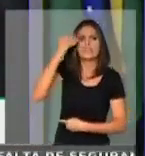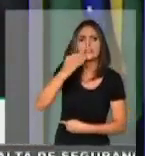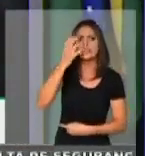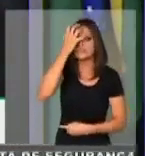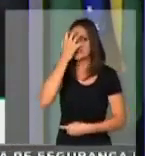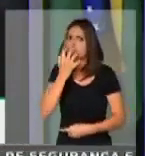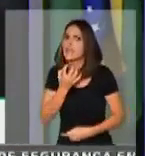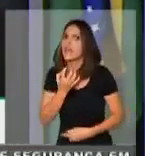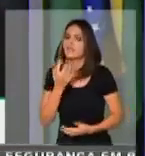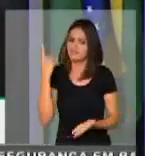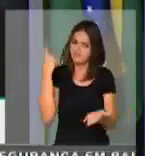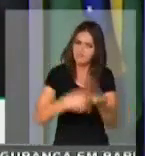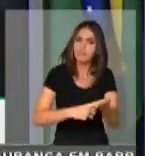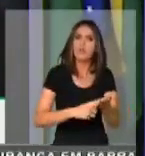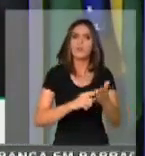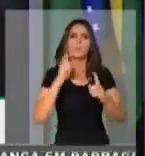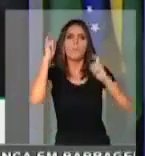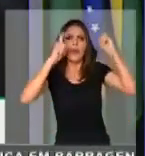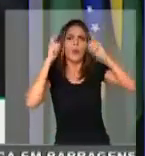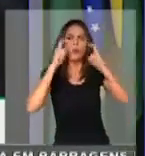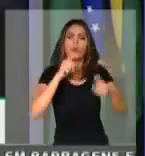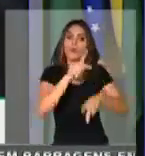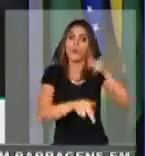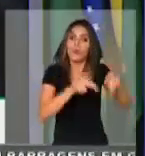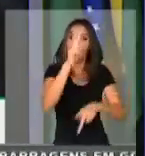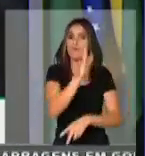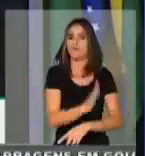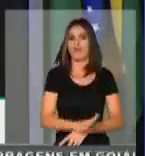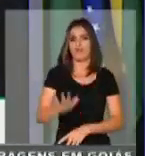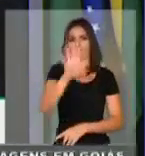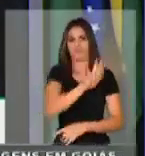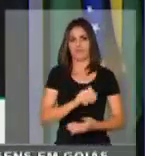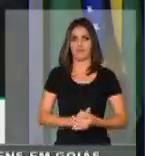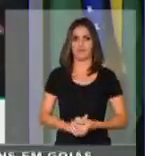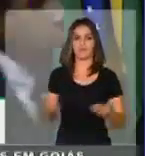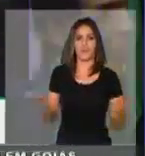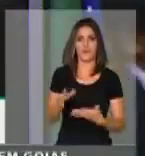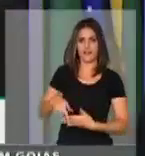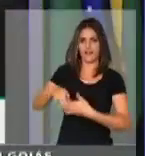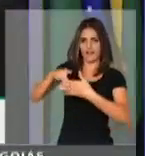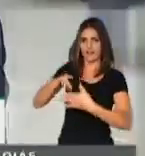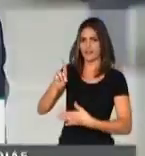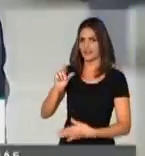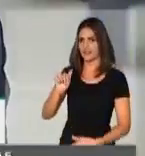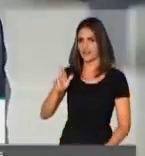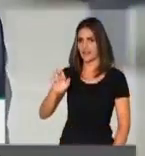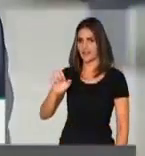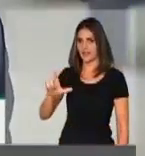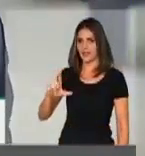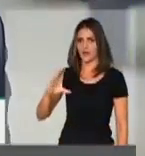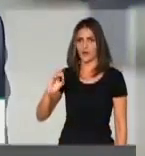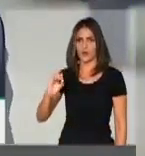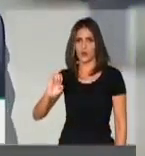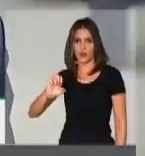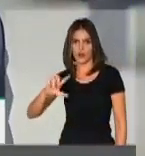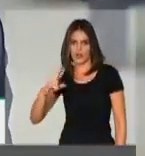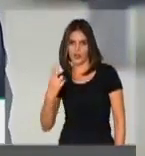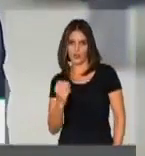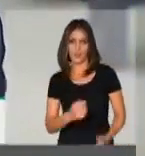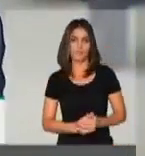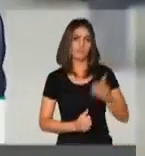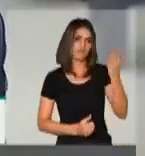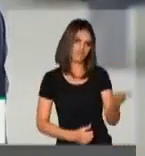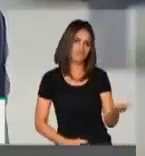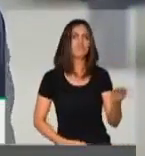sérios, comprometidos com o país. Concedo à parte, com muito prazer, o nosso líder, deputado Daniel Coelho. Deputado Rubens Bueno, não surpreende